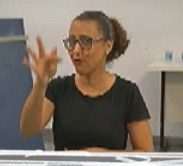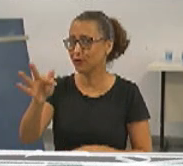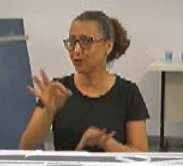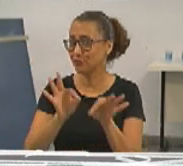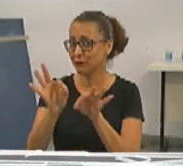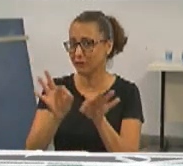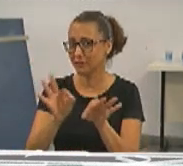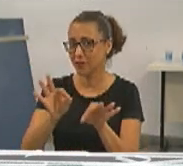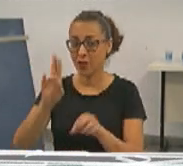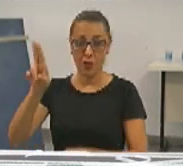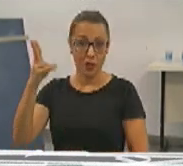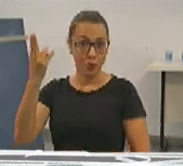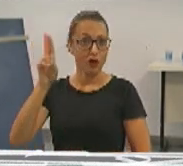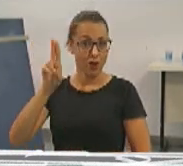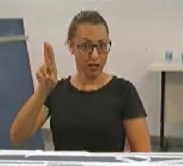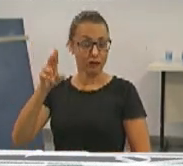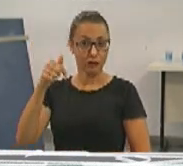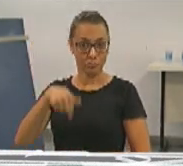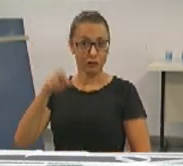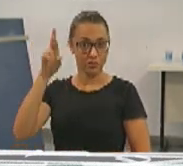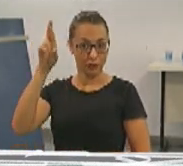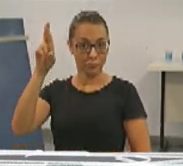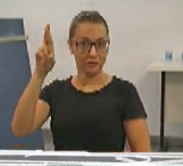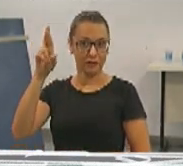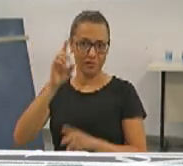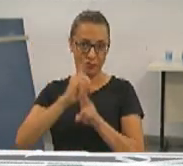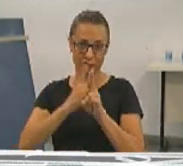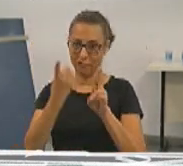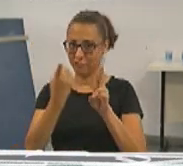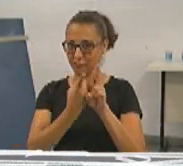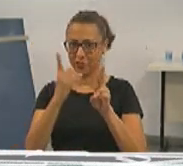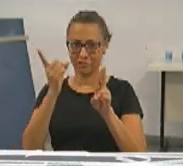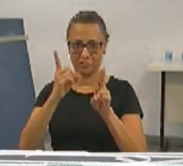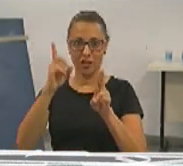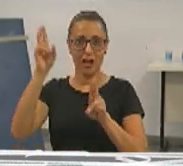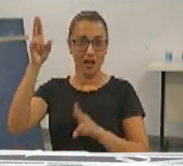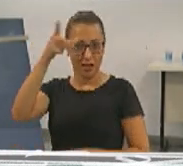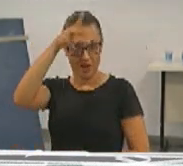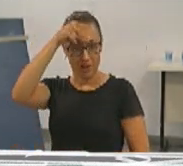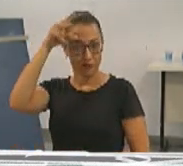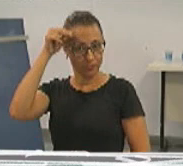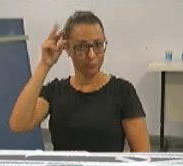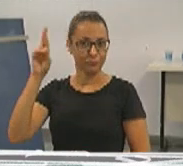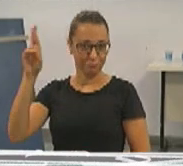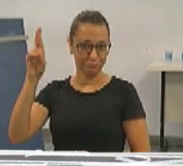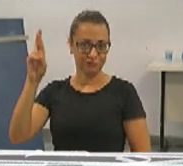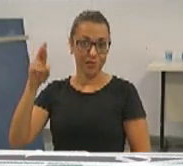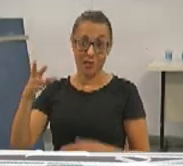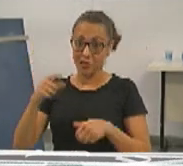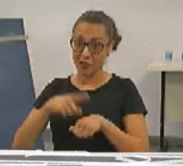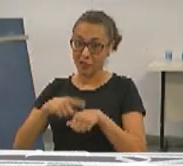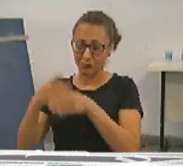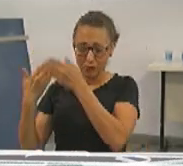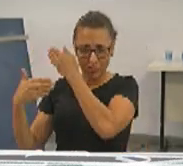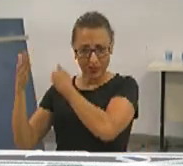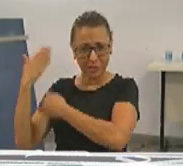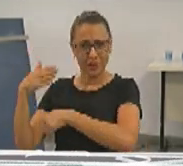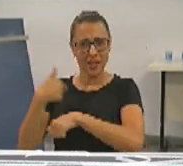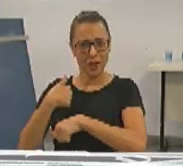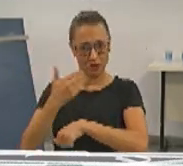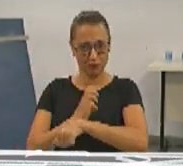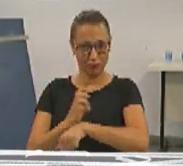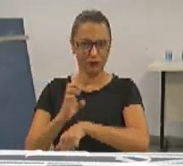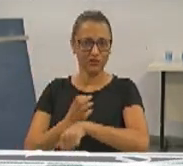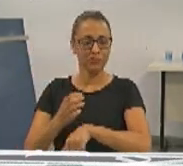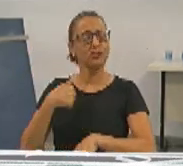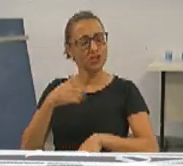não era gerido pela universidade ainda, ele era gerido pela prefeitura. E, nesse momento, eu, como estagiário, já